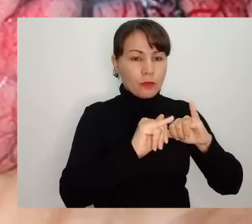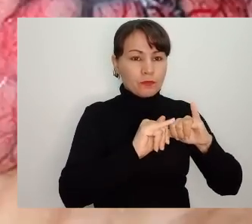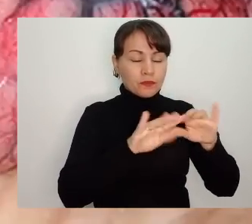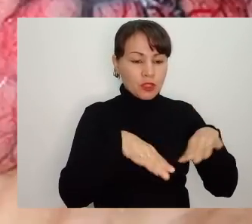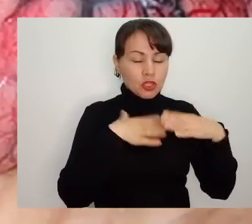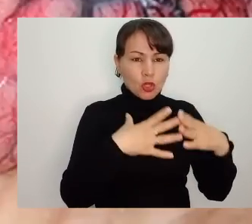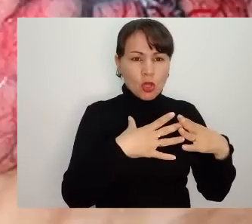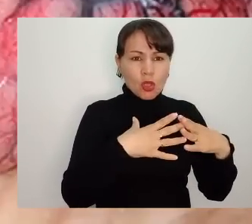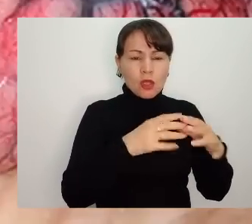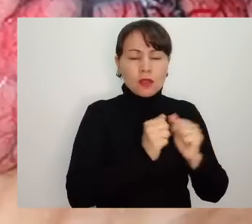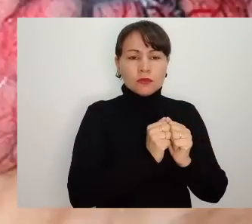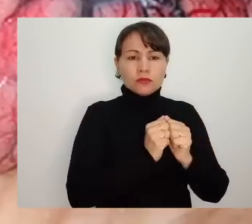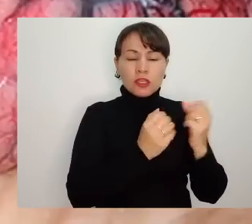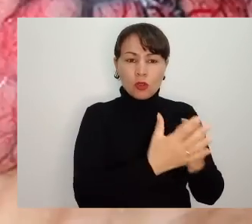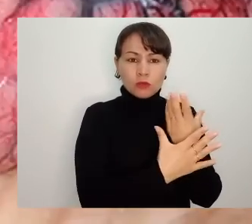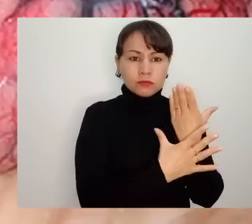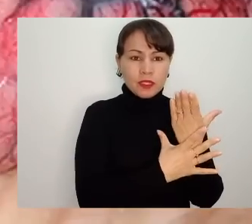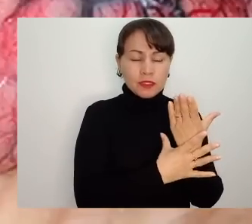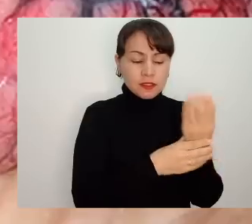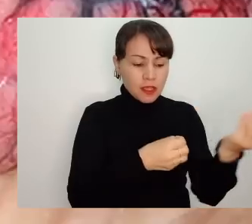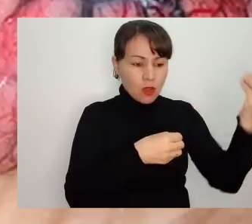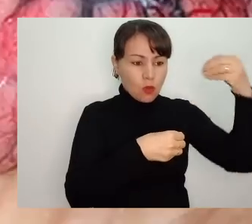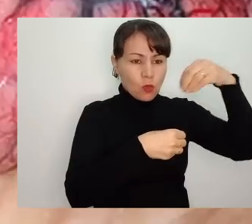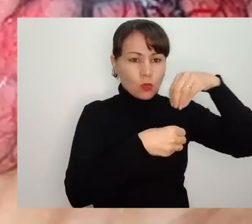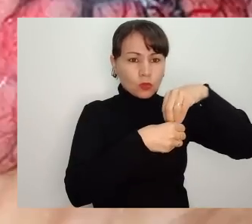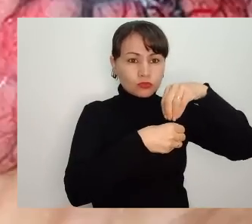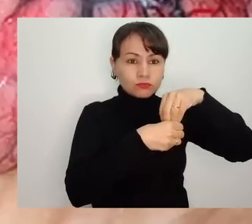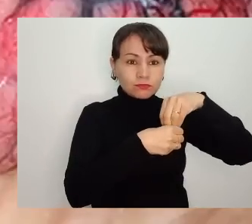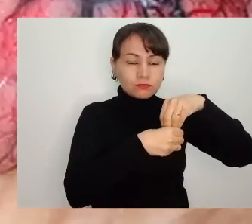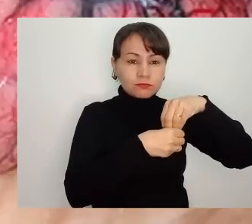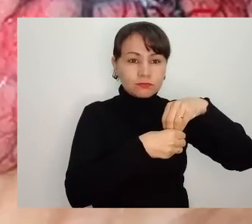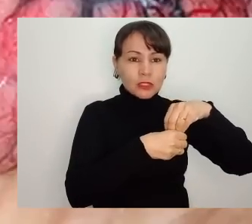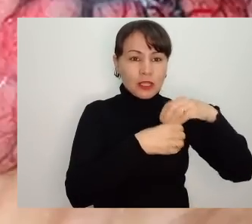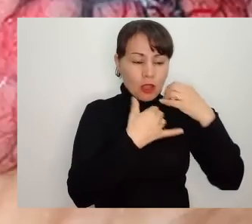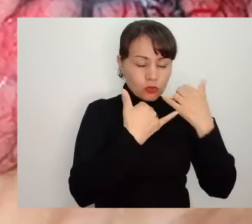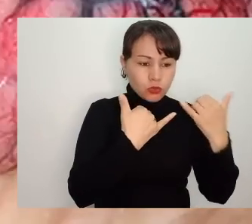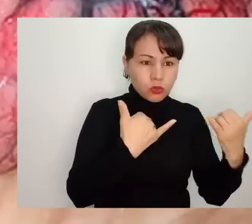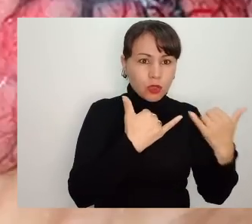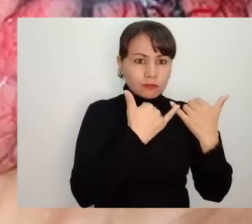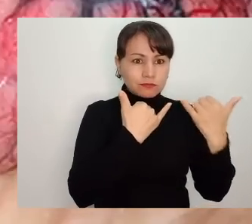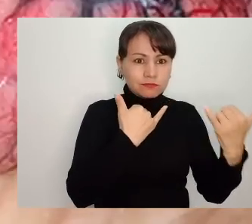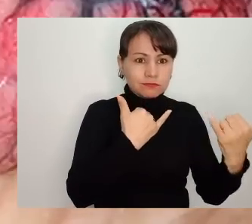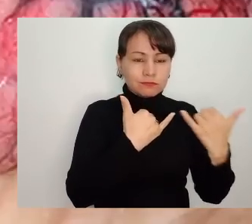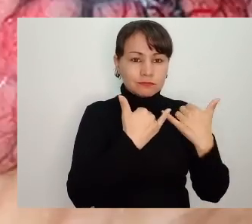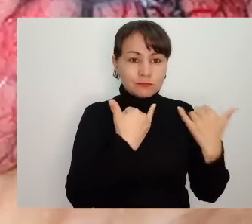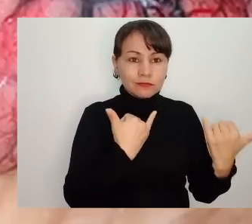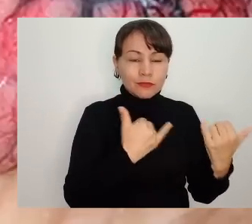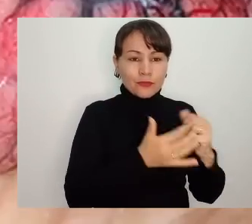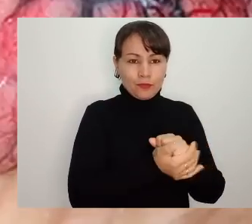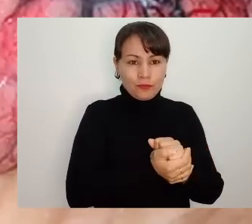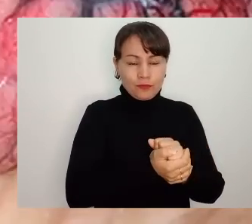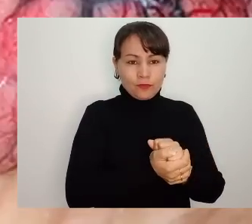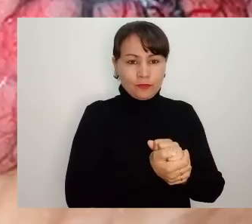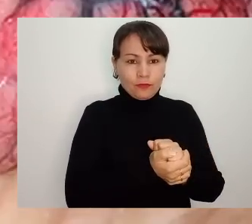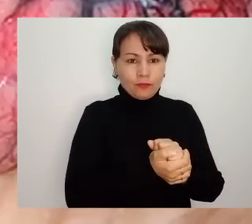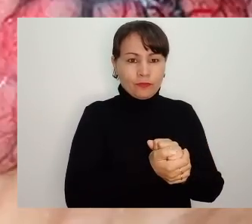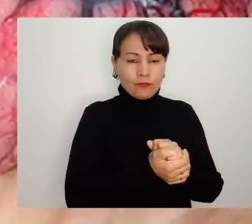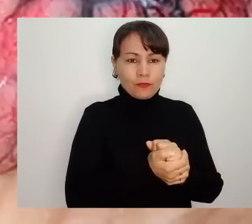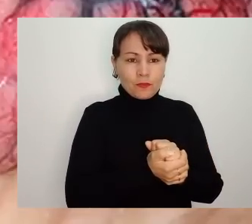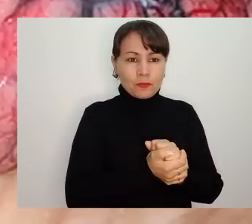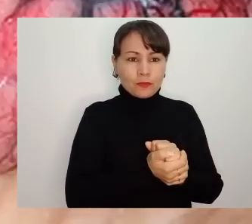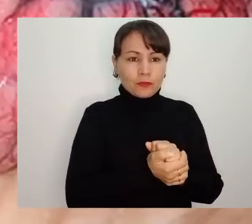atividade metabólica. E ali é onde que entra aqueles substratos energéticos, como a glicose, como o